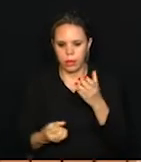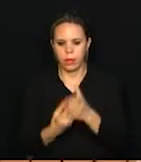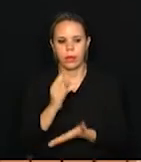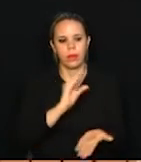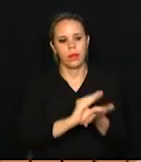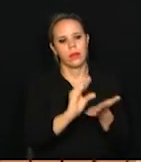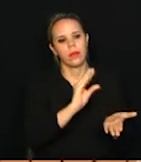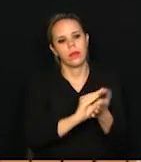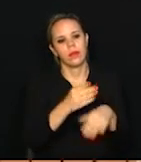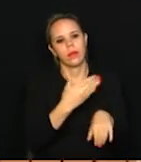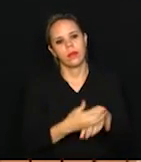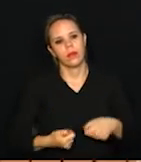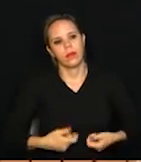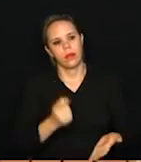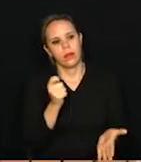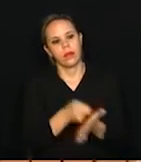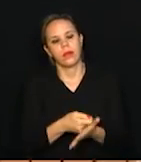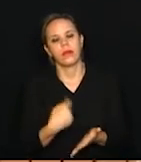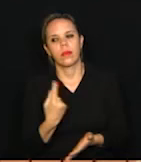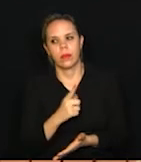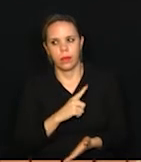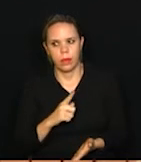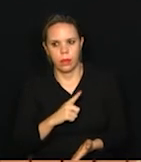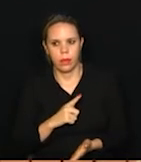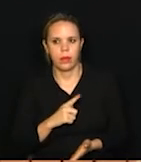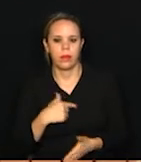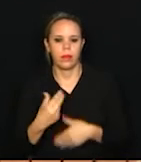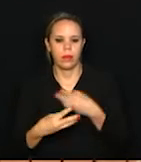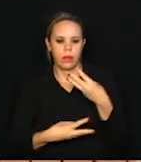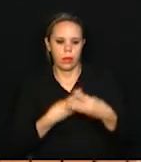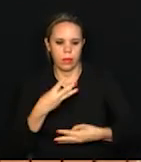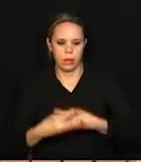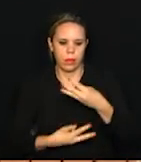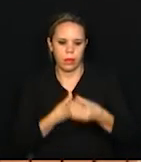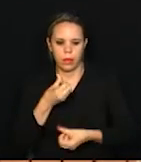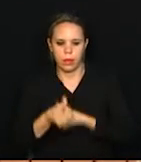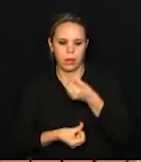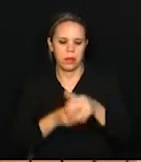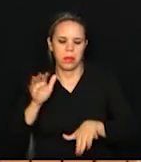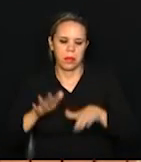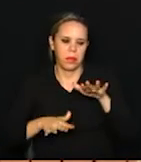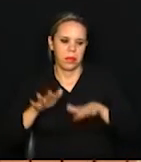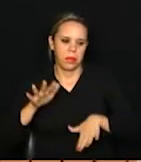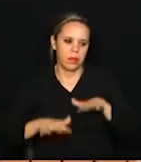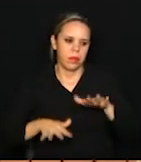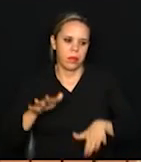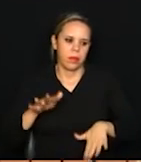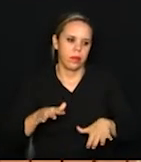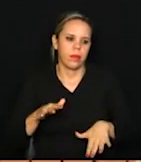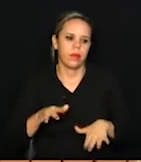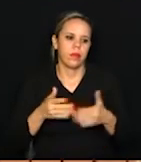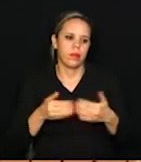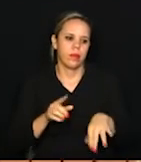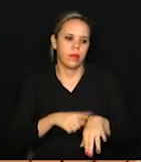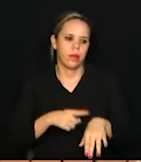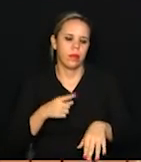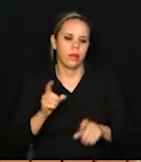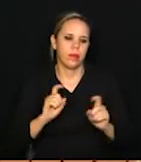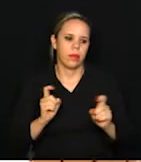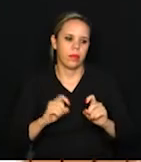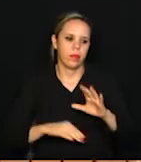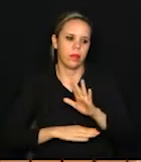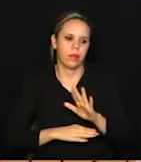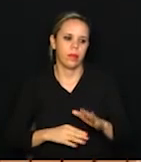investidos esses recursos, e nós teremos a cada trimestre, a cada semestre, conforme os dispostos aqui na